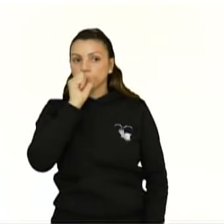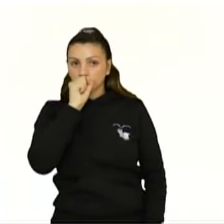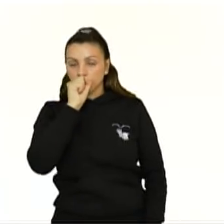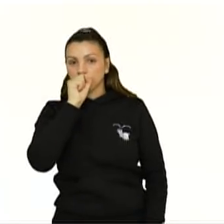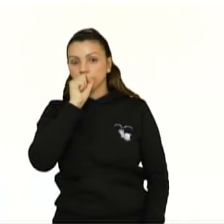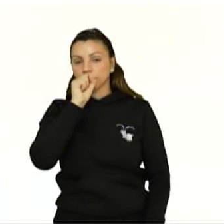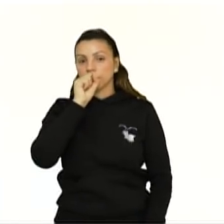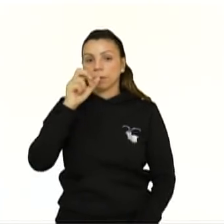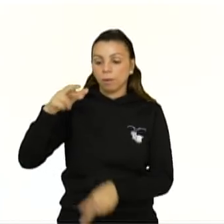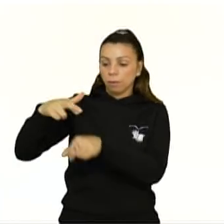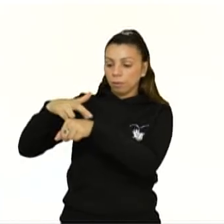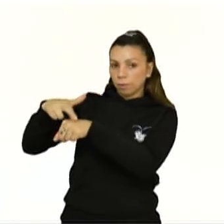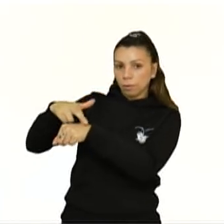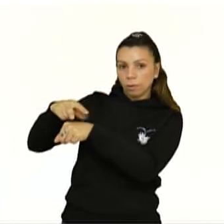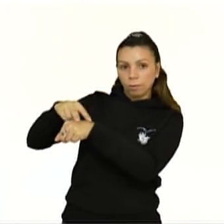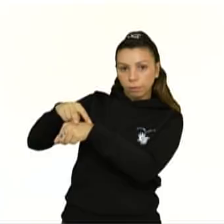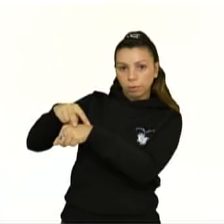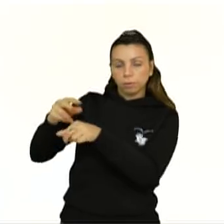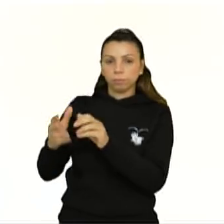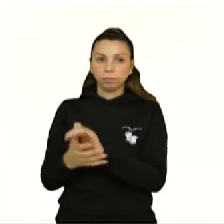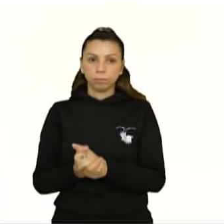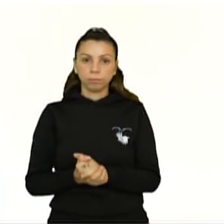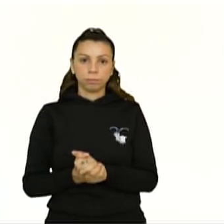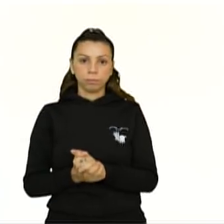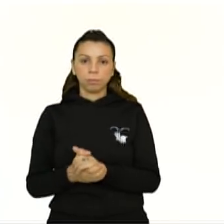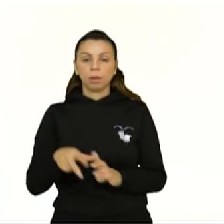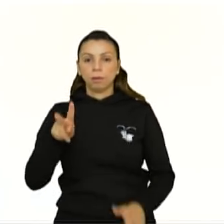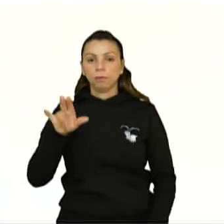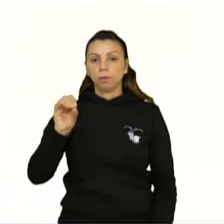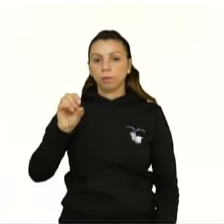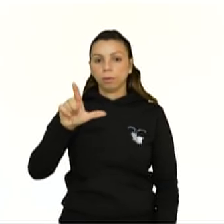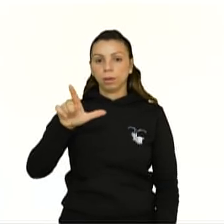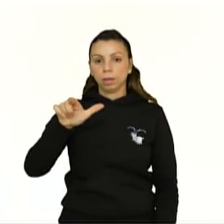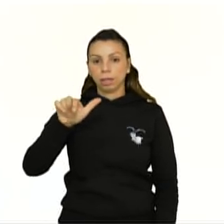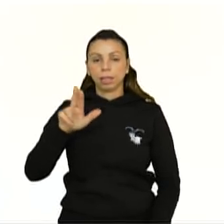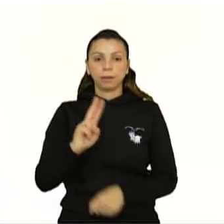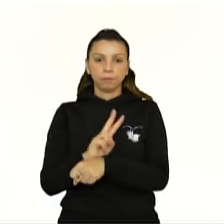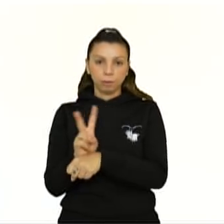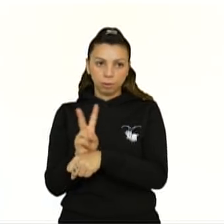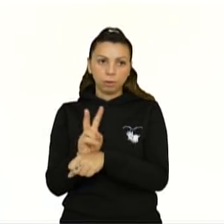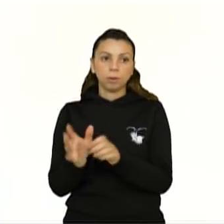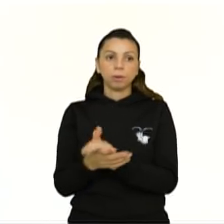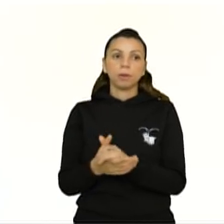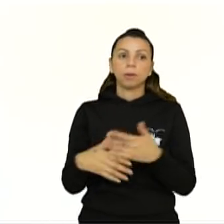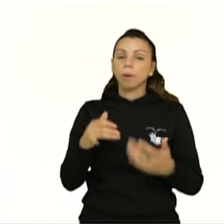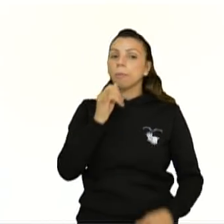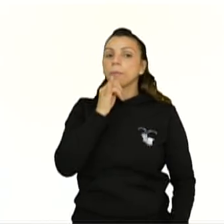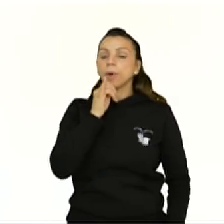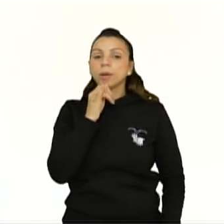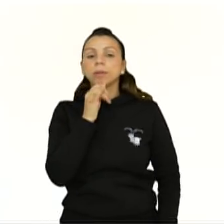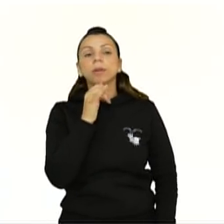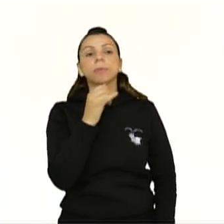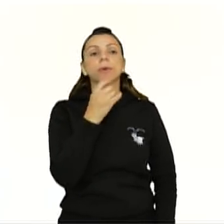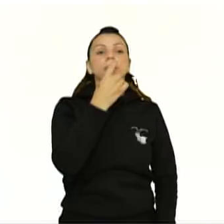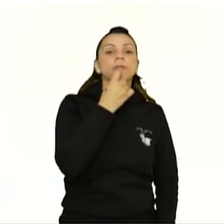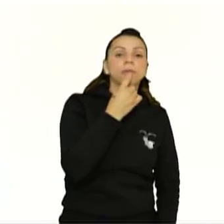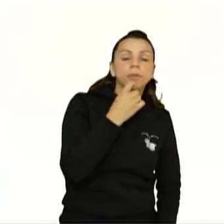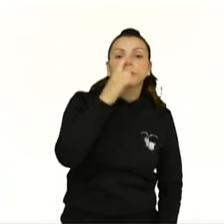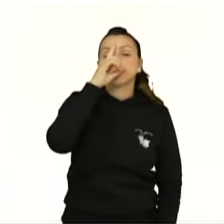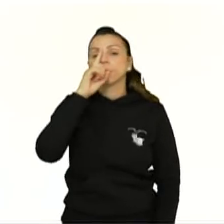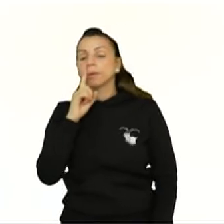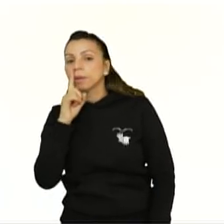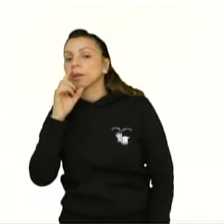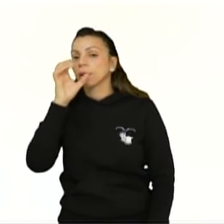e o violeta. Quer dizer, se eu misturar determinada cor, por exemplo, se eu misturar o amarelo com o vermelho, daria laranja, tá? Se eu misturar,